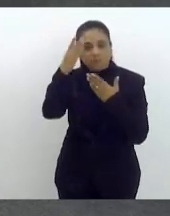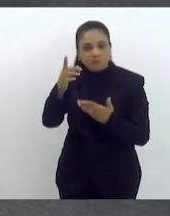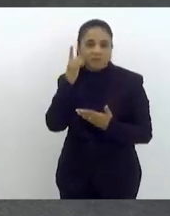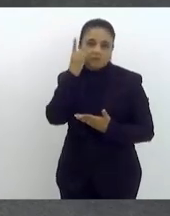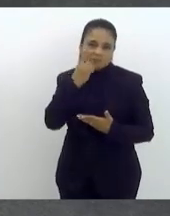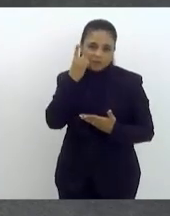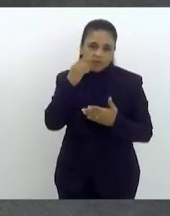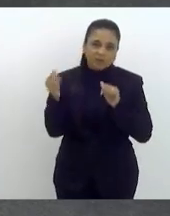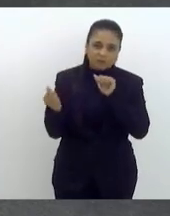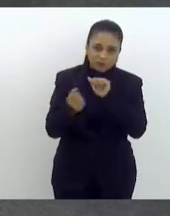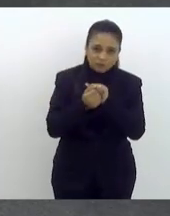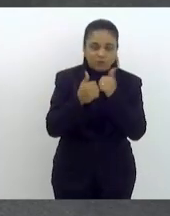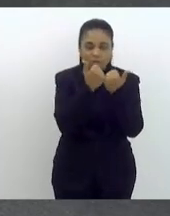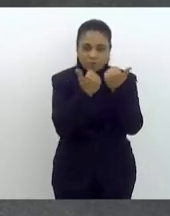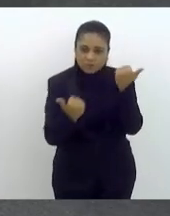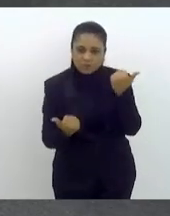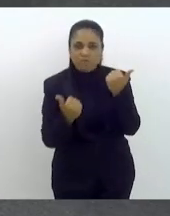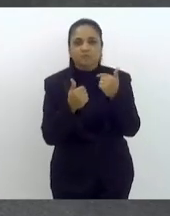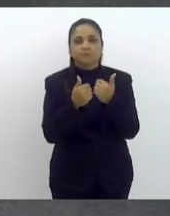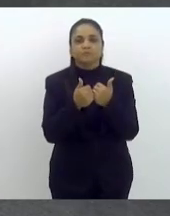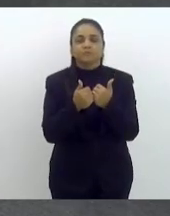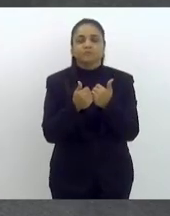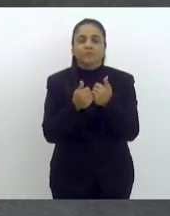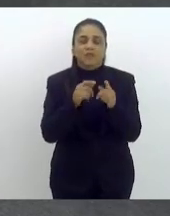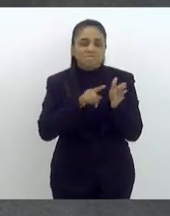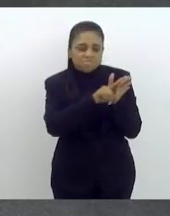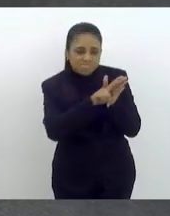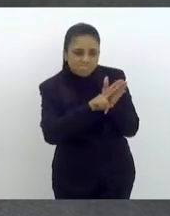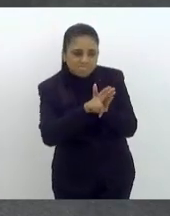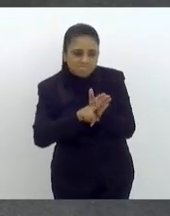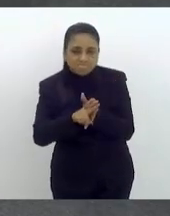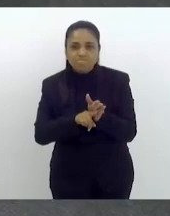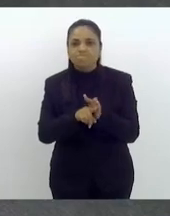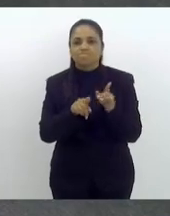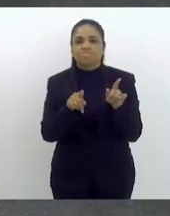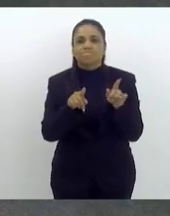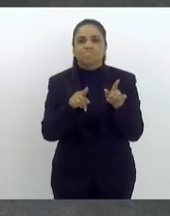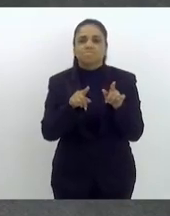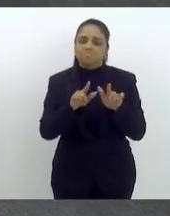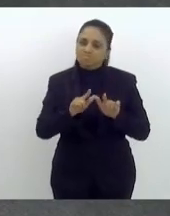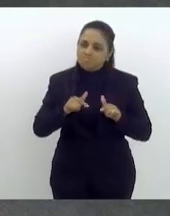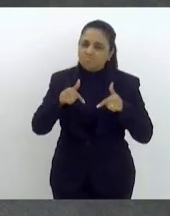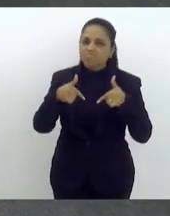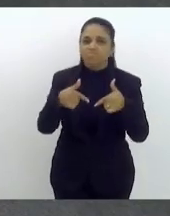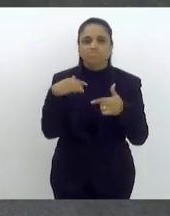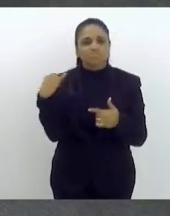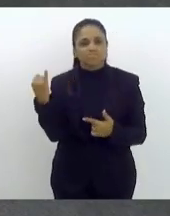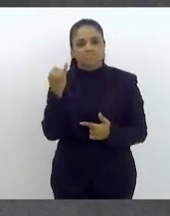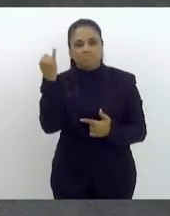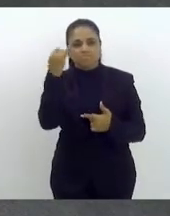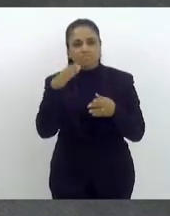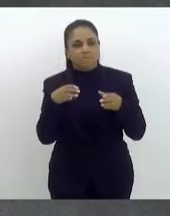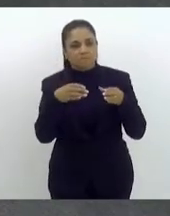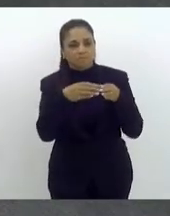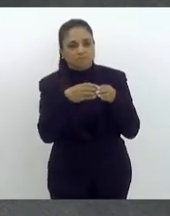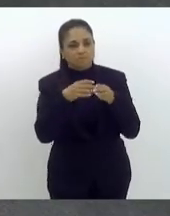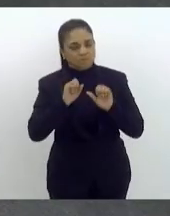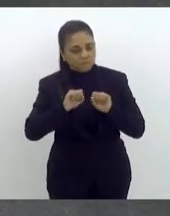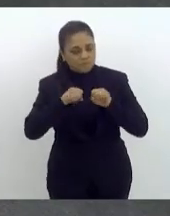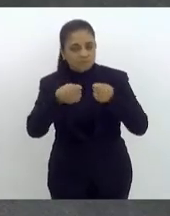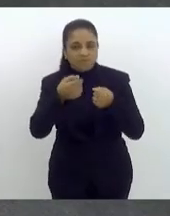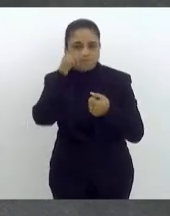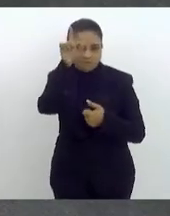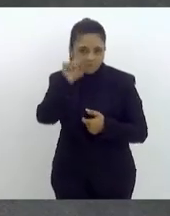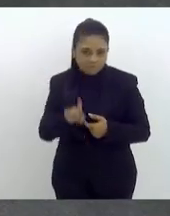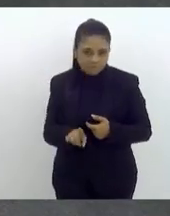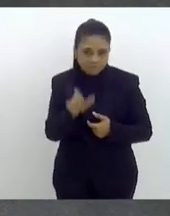com as com as suas assessorias nessa vistoria esse tem sido uma ação importante da comissão de defesa dos direitos da